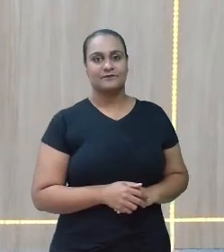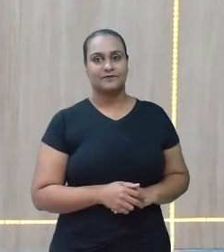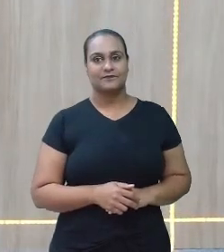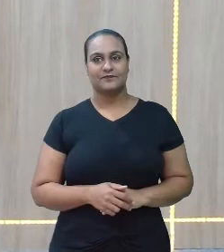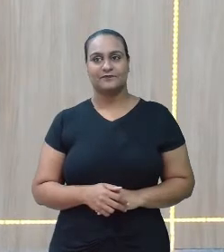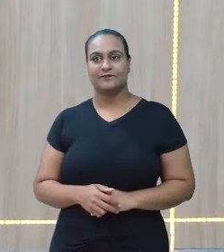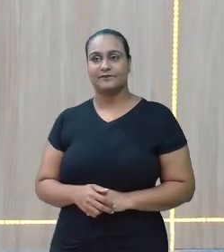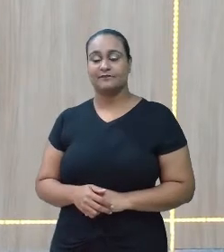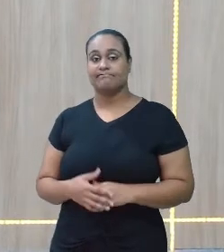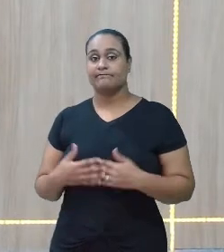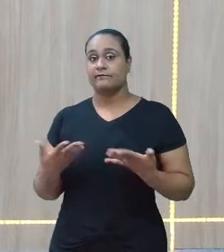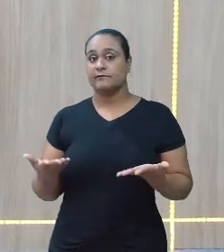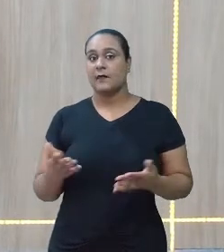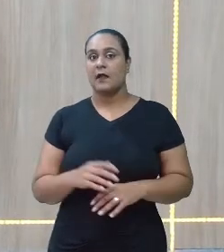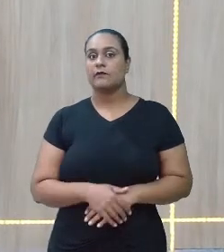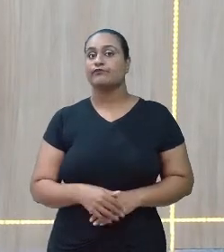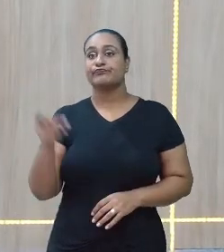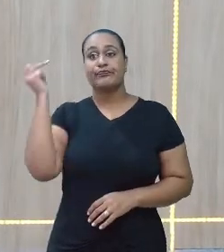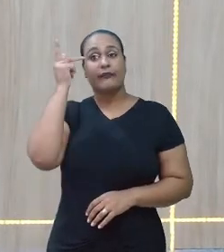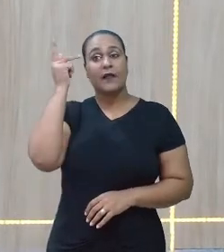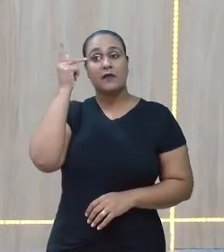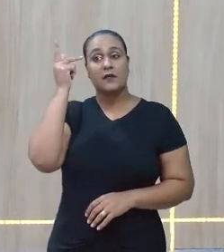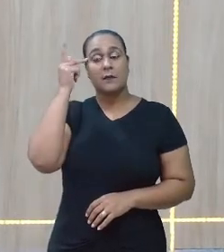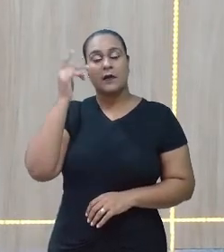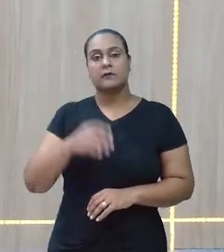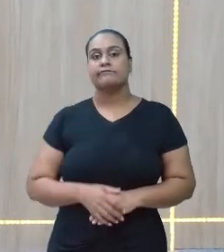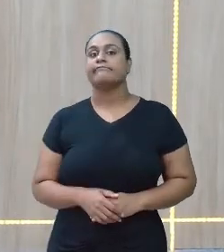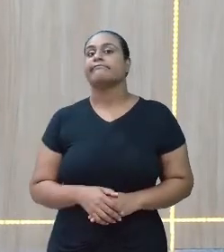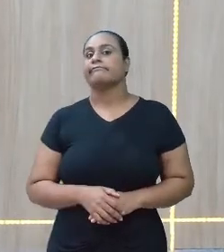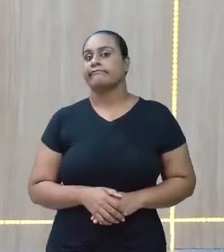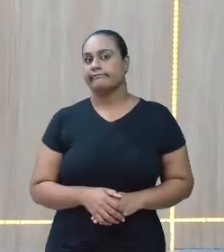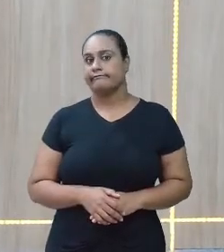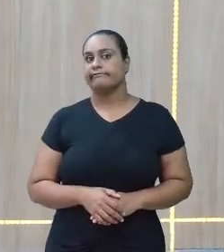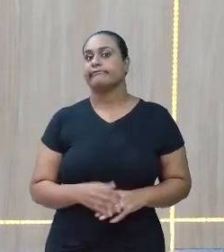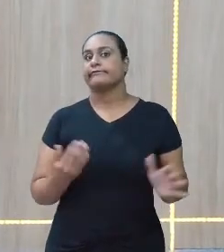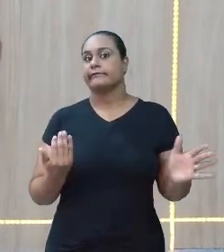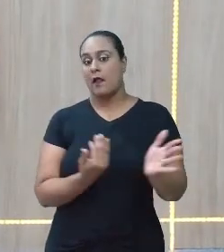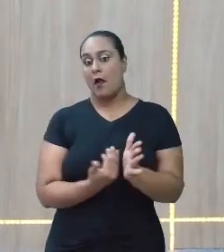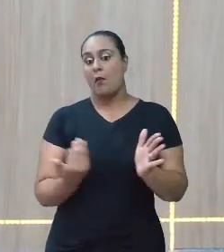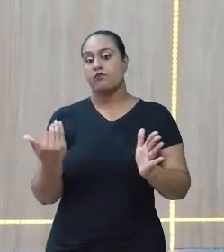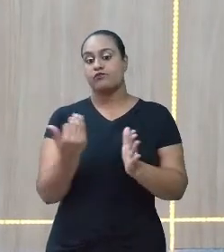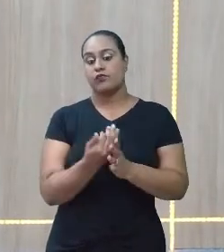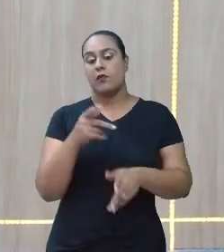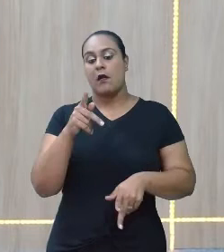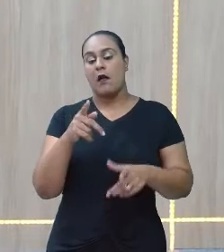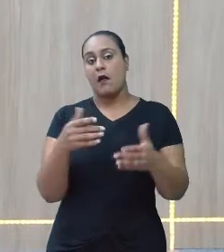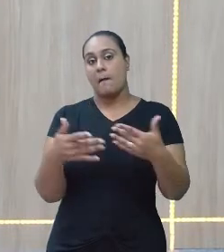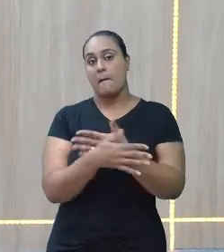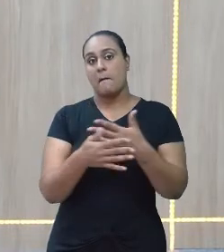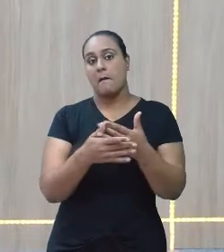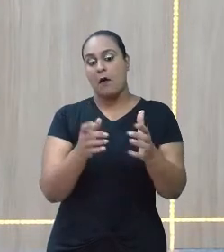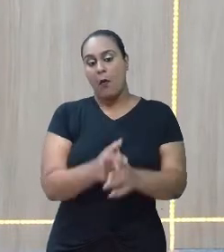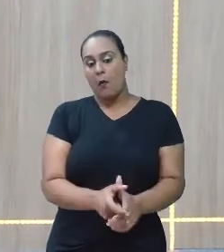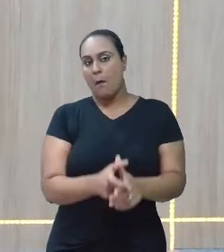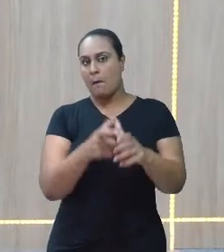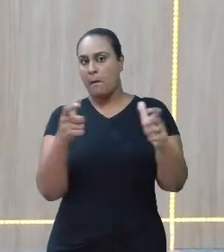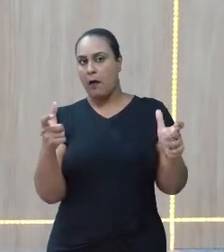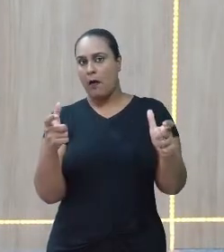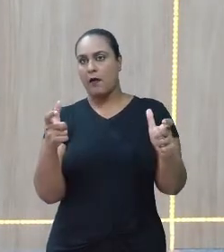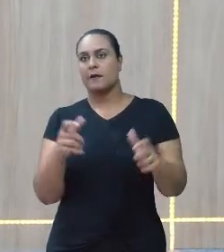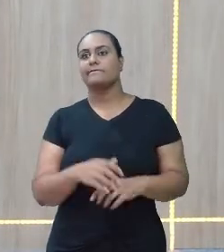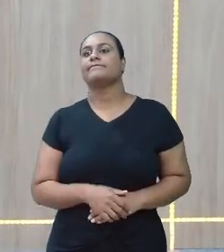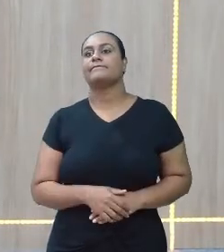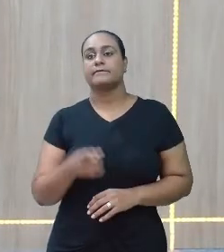cidades. Aí chegamos aqui, ó, São Paulo, né, que já é uma grande metrópole, né, brasileira, né? E aí